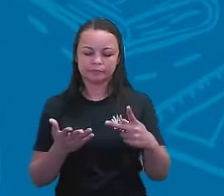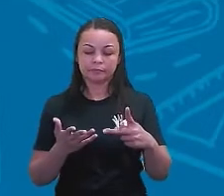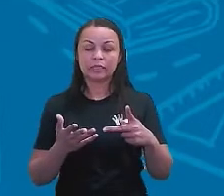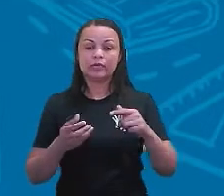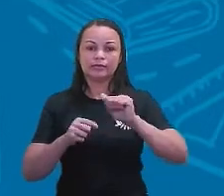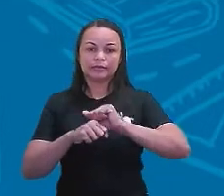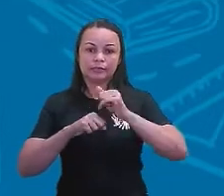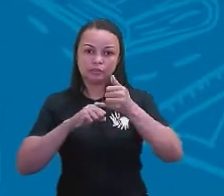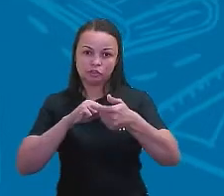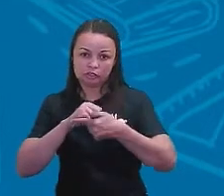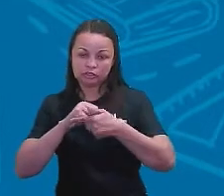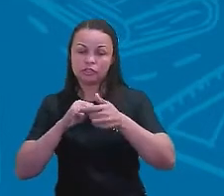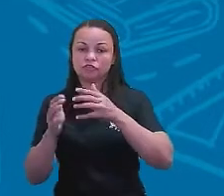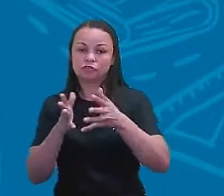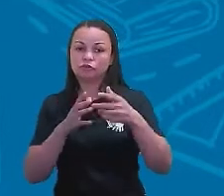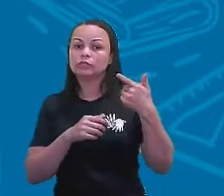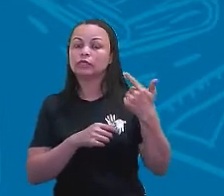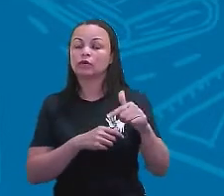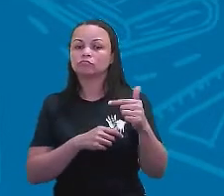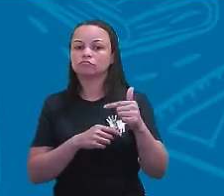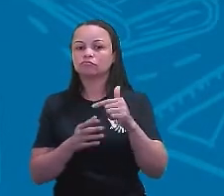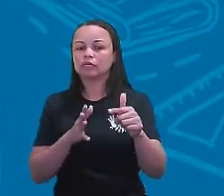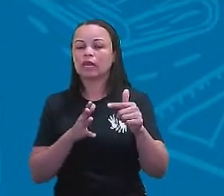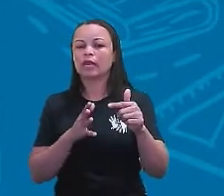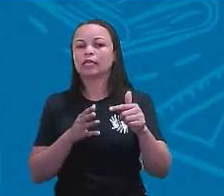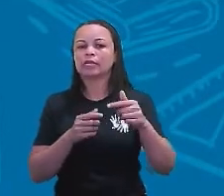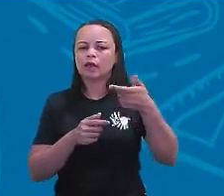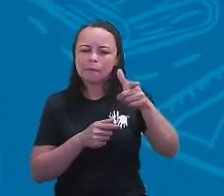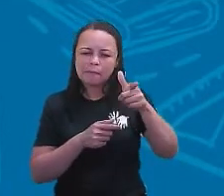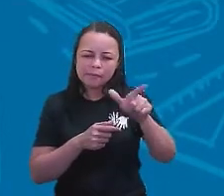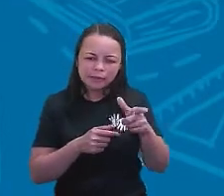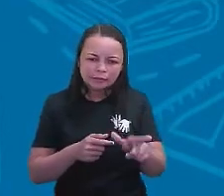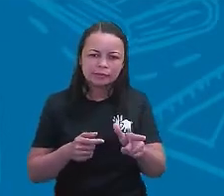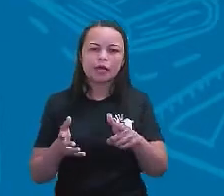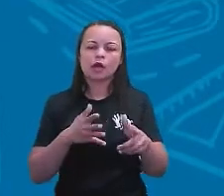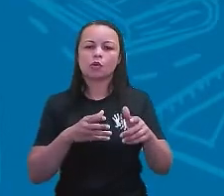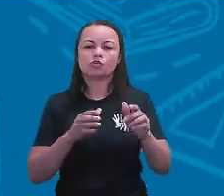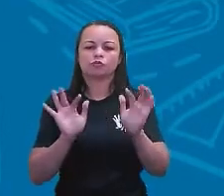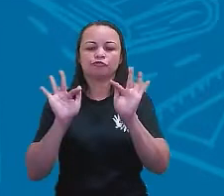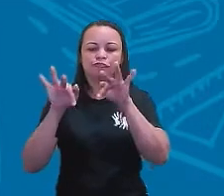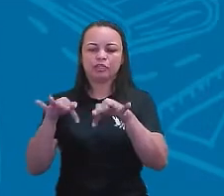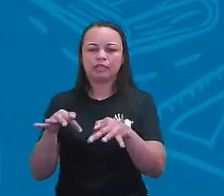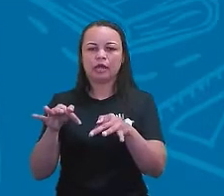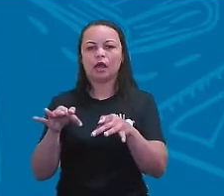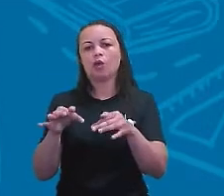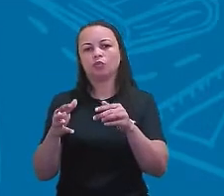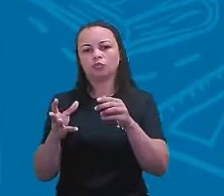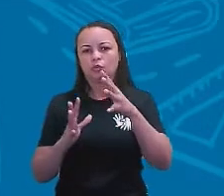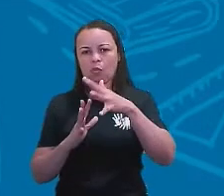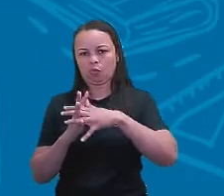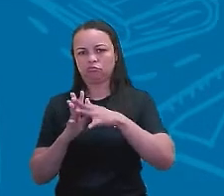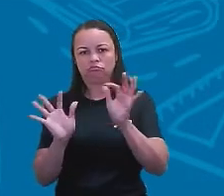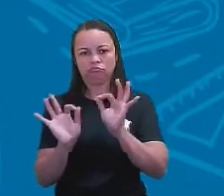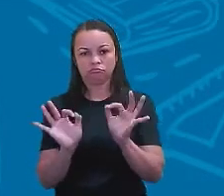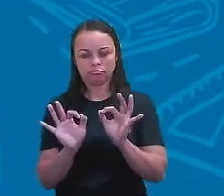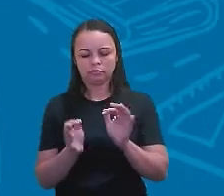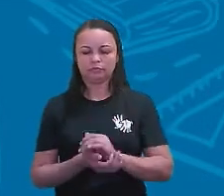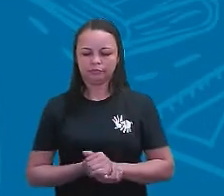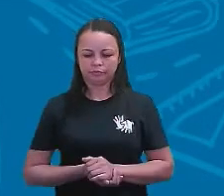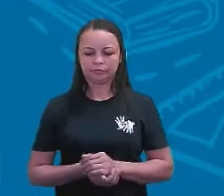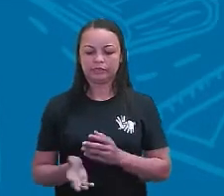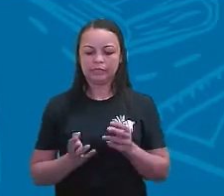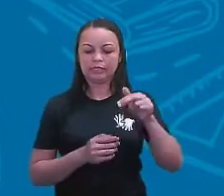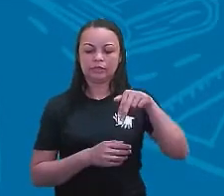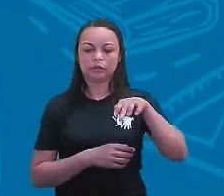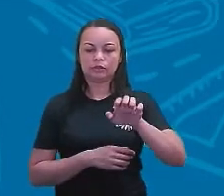não tem esse dobro, ou seja, essa repetição da última consoante, tá? Então, new